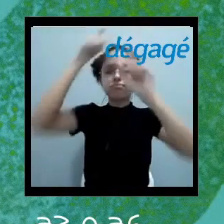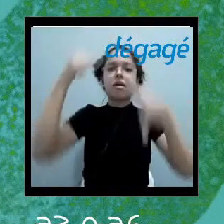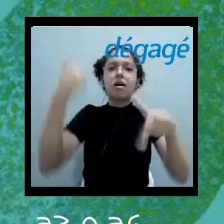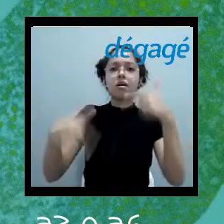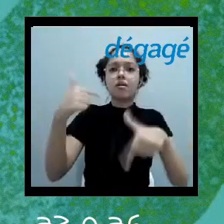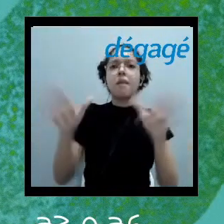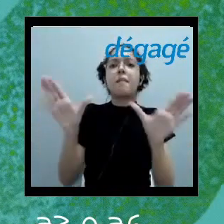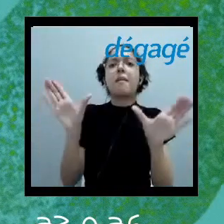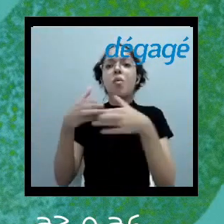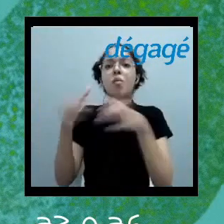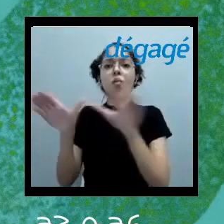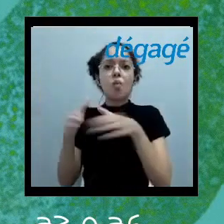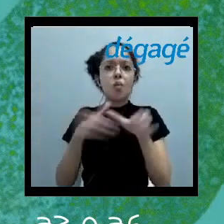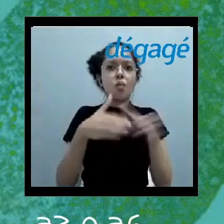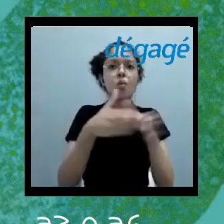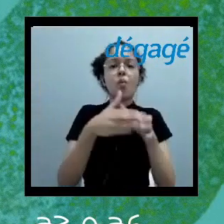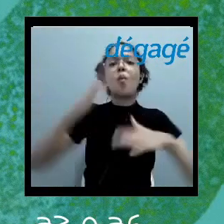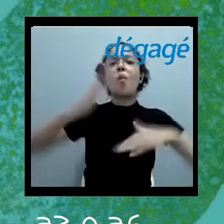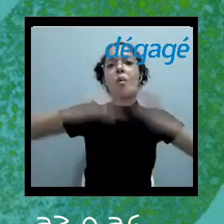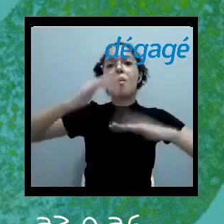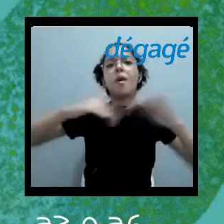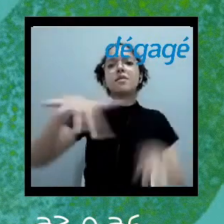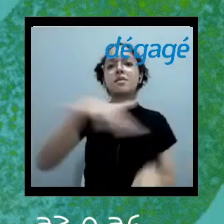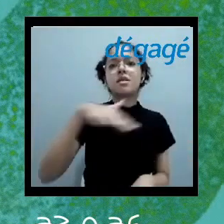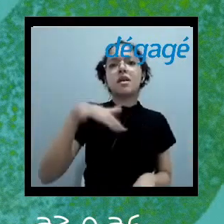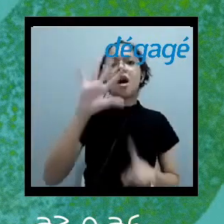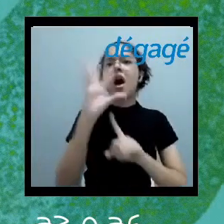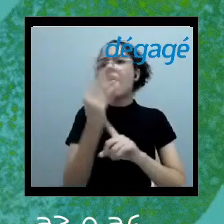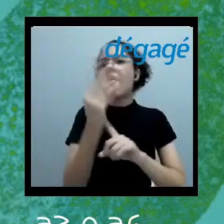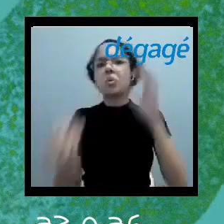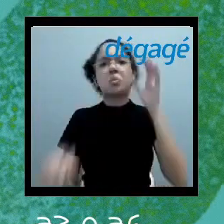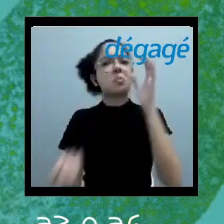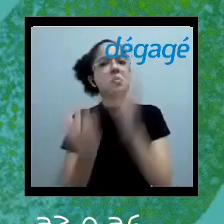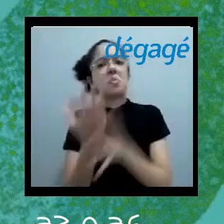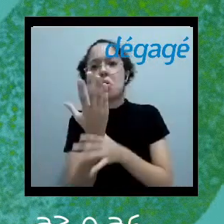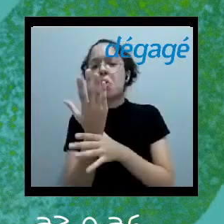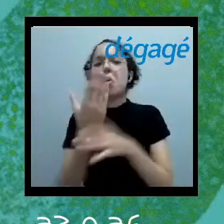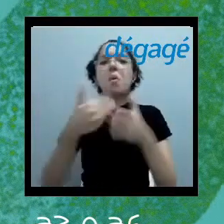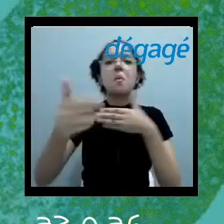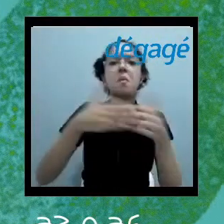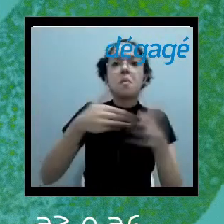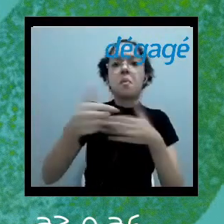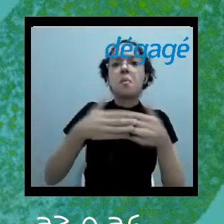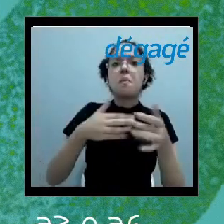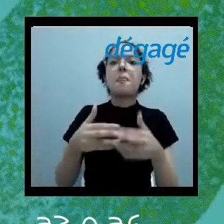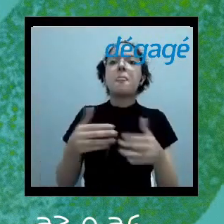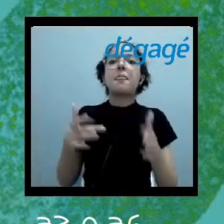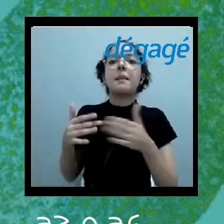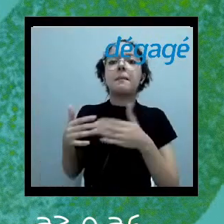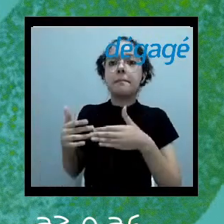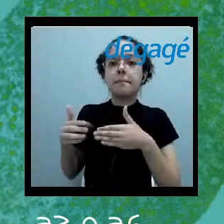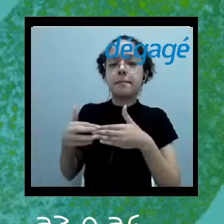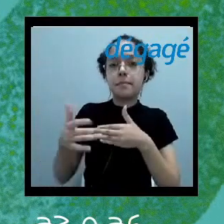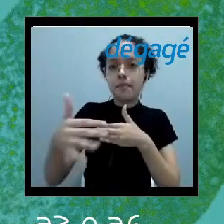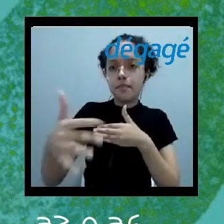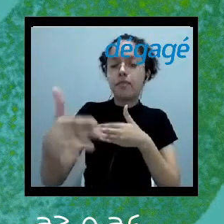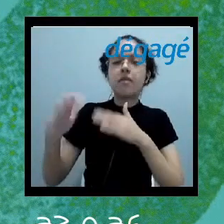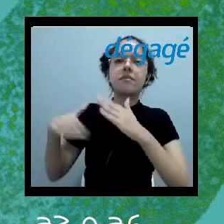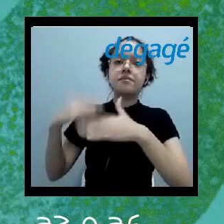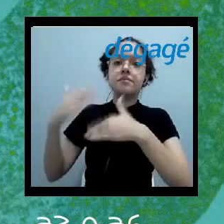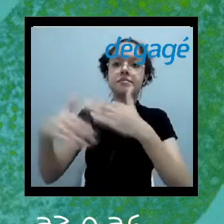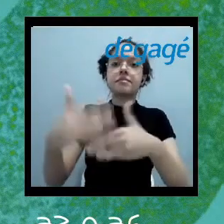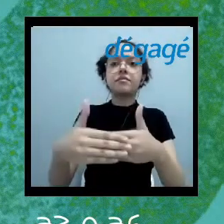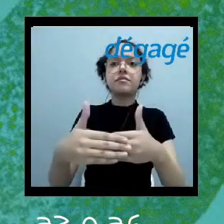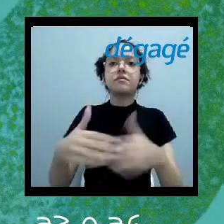grupos, profissionais, artistas, criadores, trajetórias. Essa afetação não entrará para